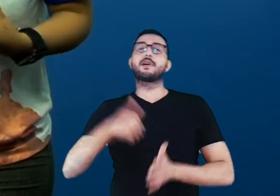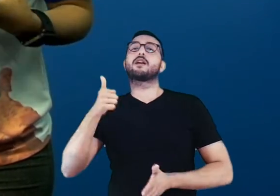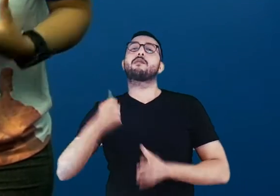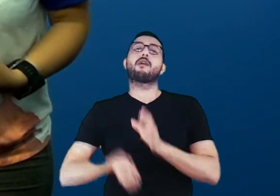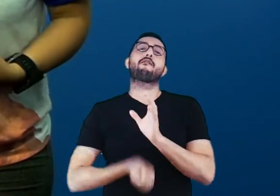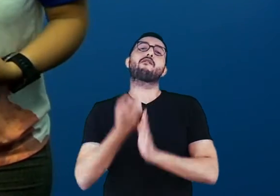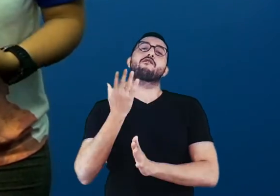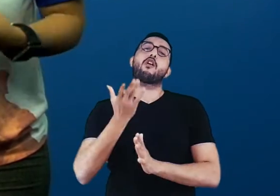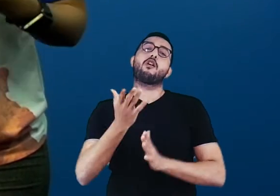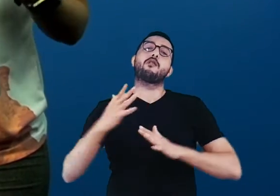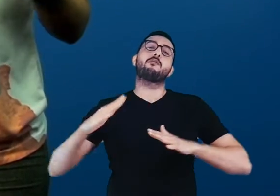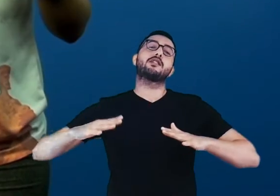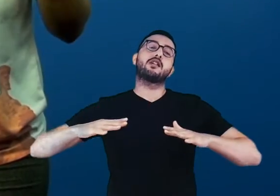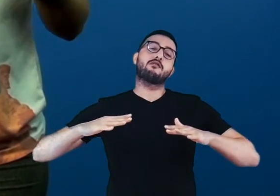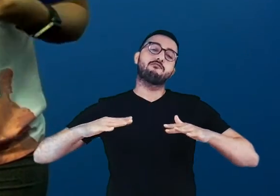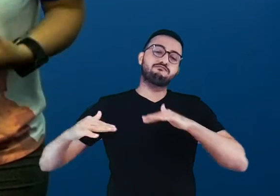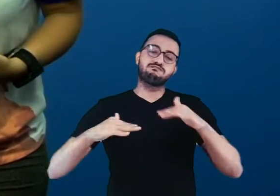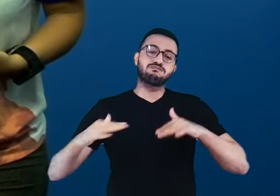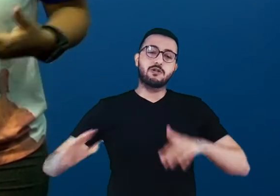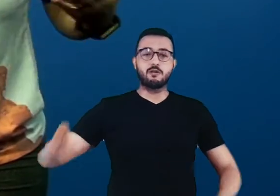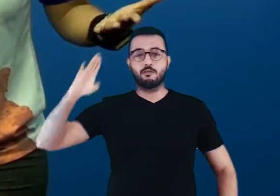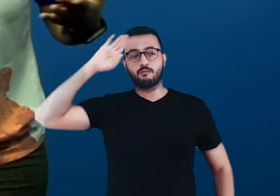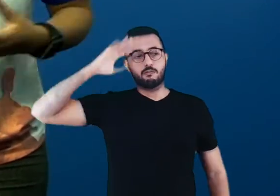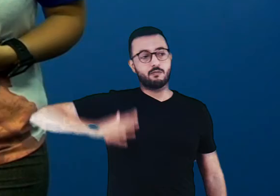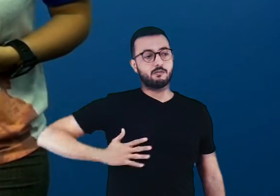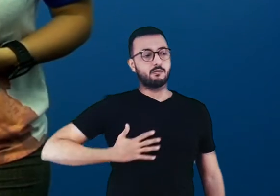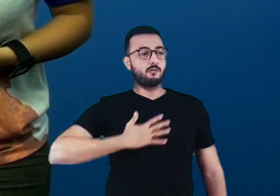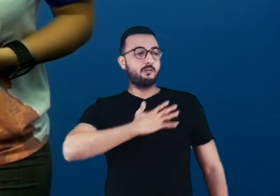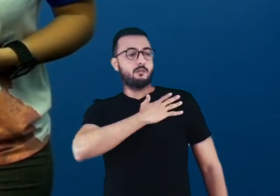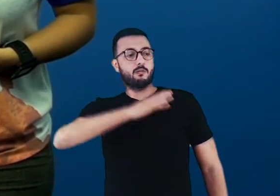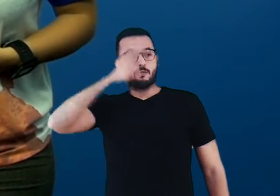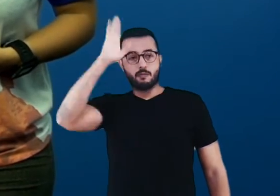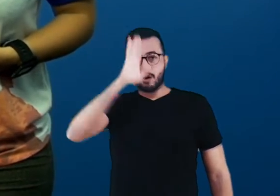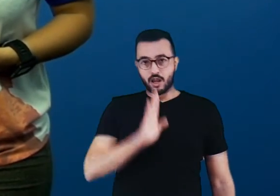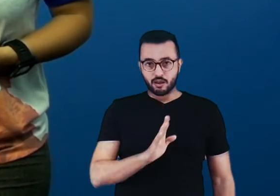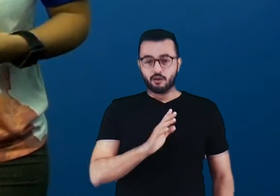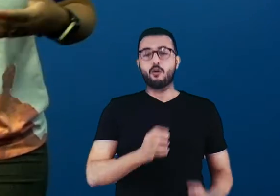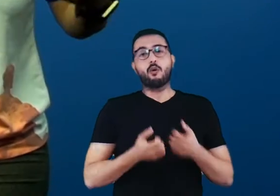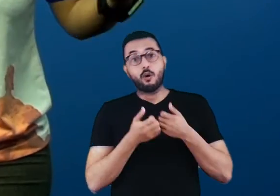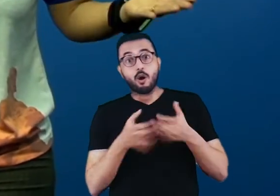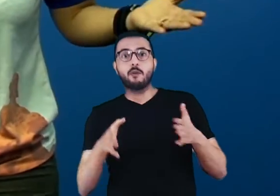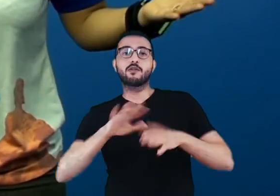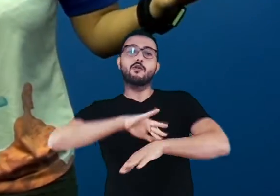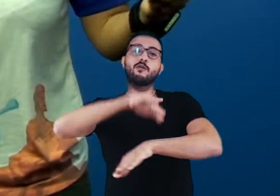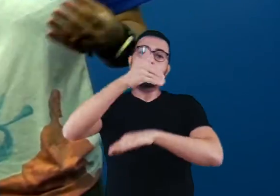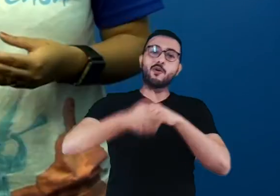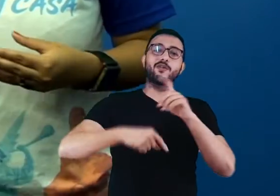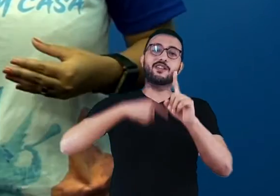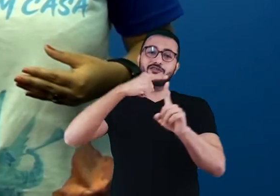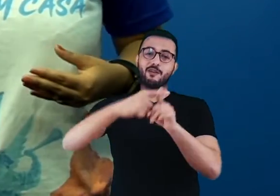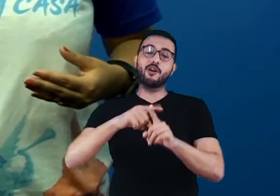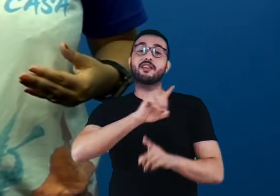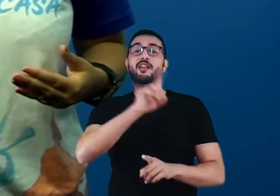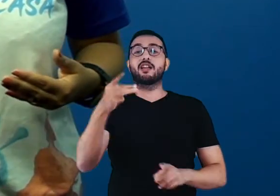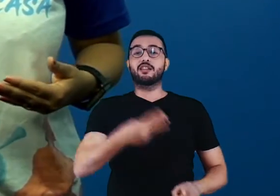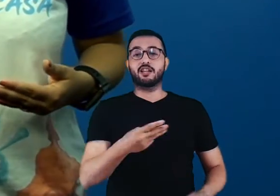formação como Exército do Brasil se deu no Monte das Tabocas, tá? Então, no dia 3 de agosto